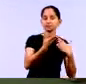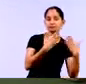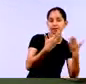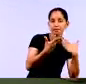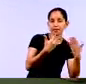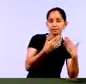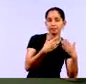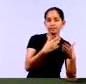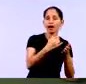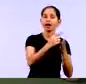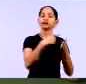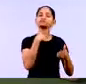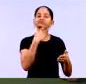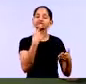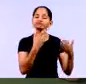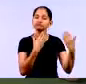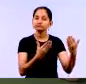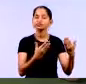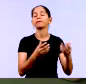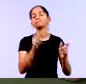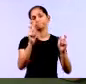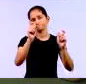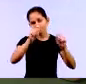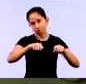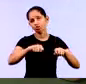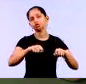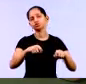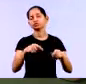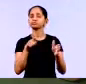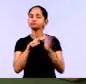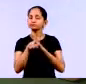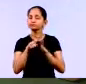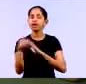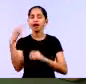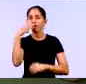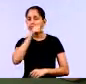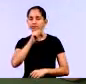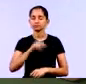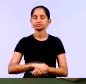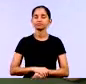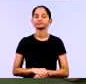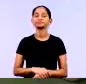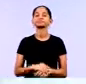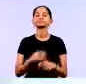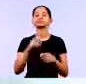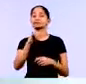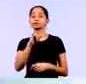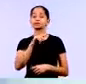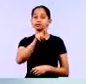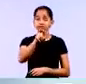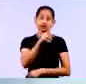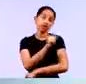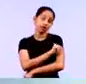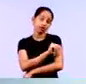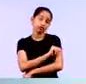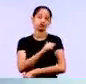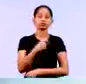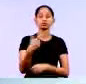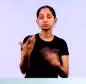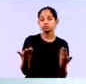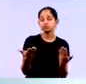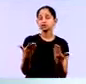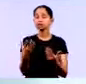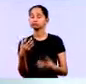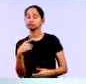pode perguntar, ok? Nós vamos dando seguimento aqui, mas conforme a necessidade. Se você é aluno, se você é colega, se você é